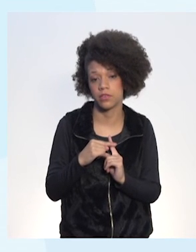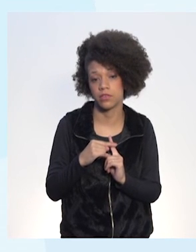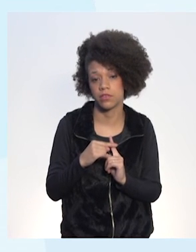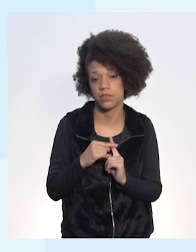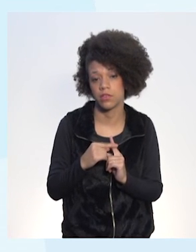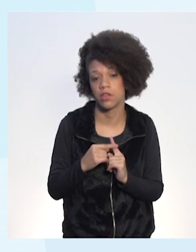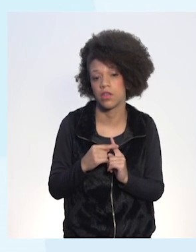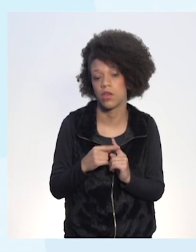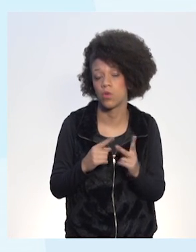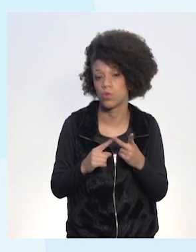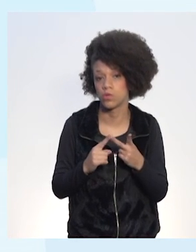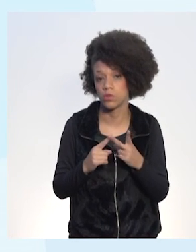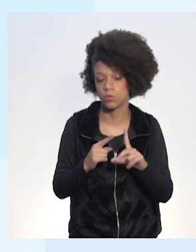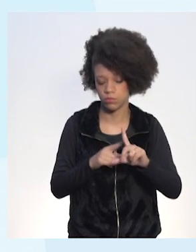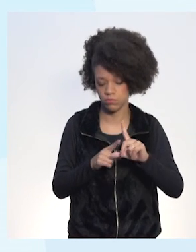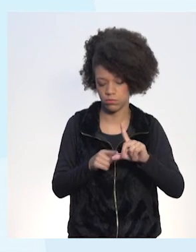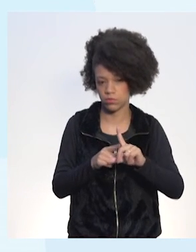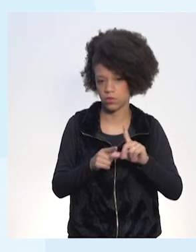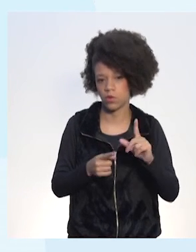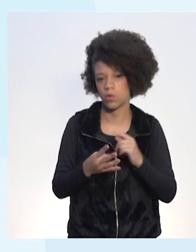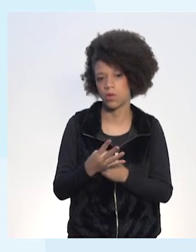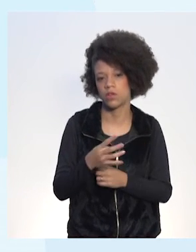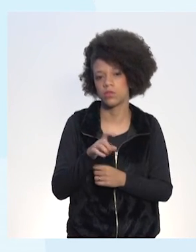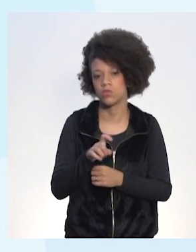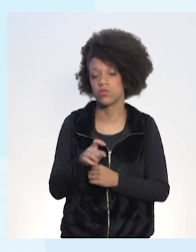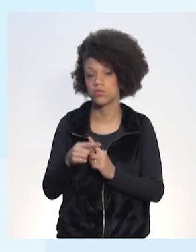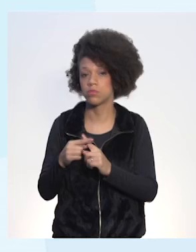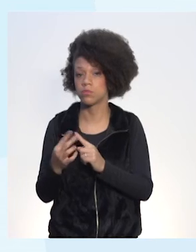esse segundo aqui, ó, 4x mais 40,